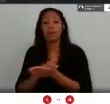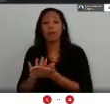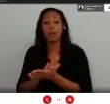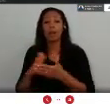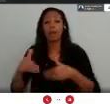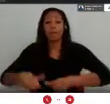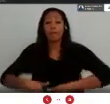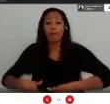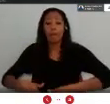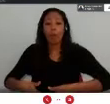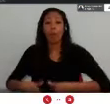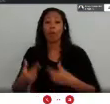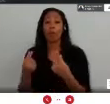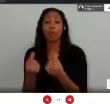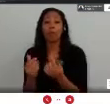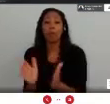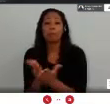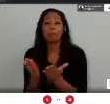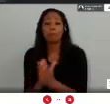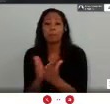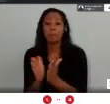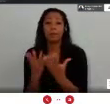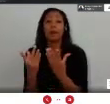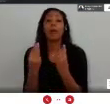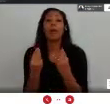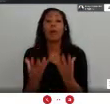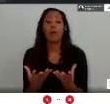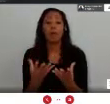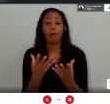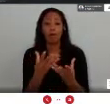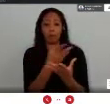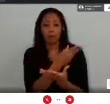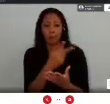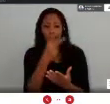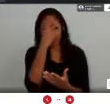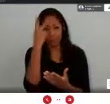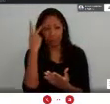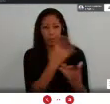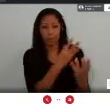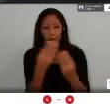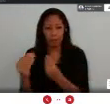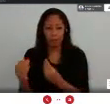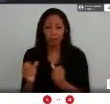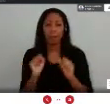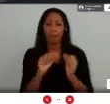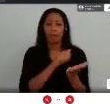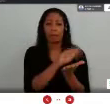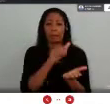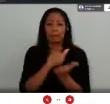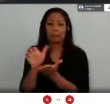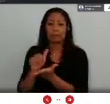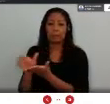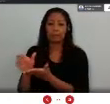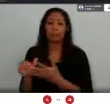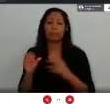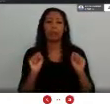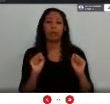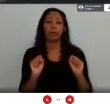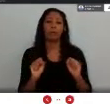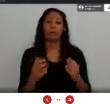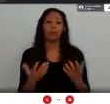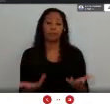Gustavo, muitos empregos, muitas pessoas perderão seus empregos. Então, é lamentável essa situação. Então, pedimos encarecidamente que a